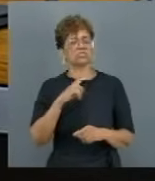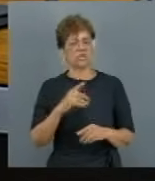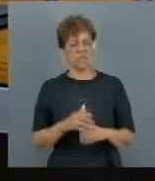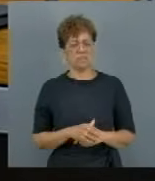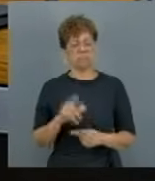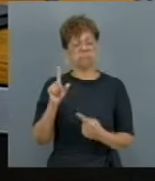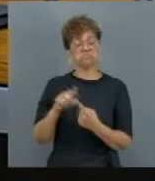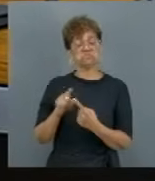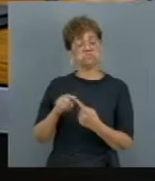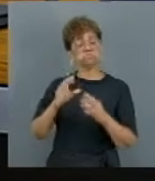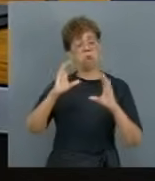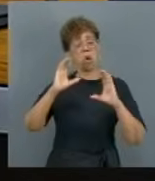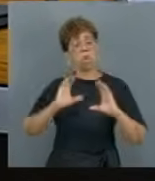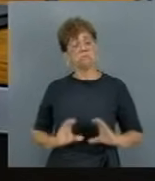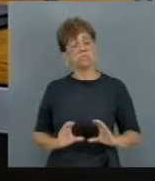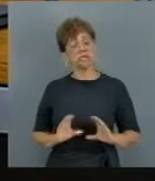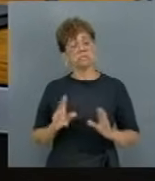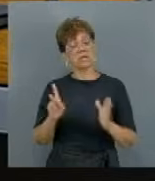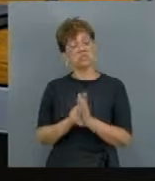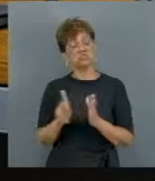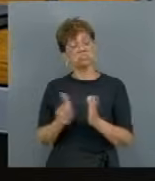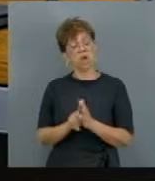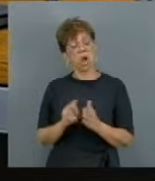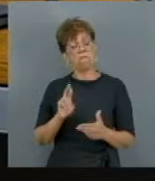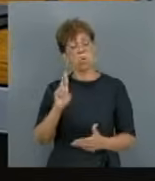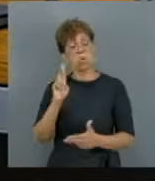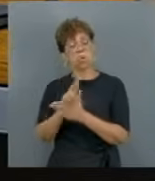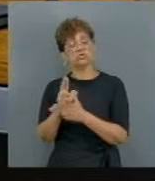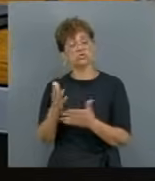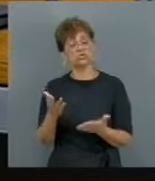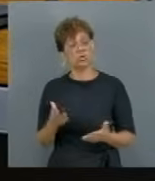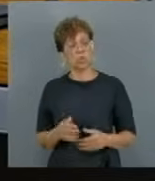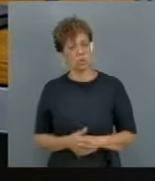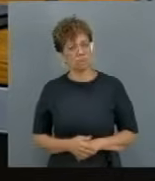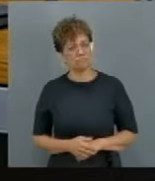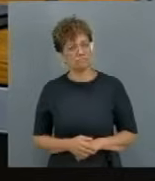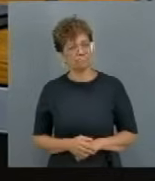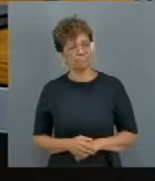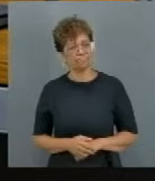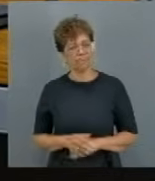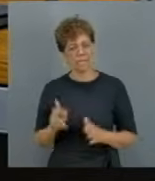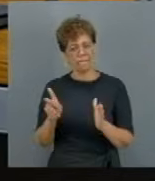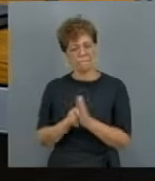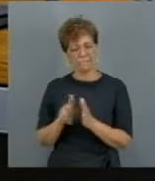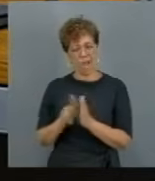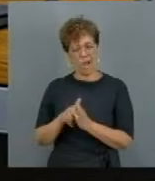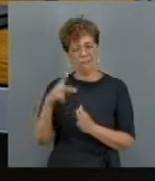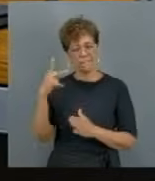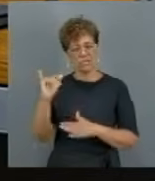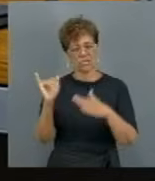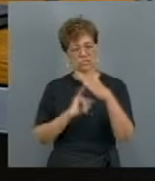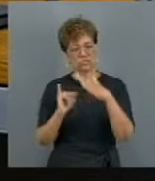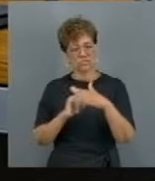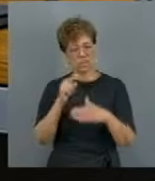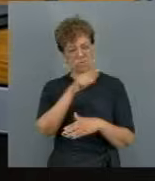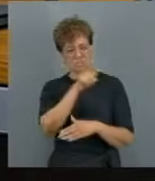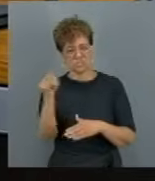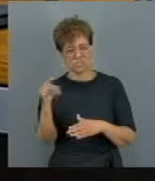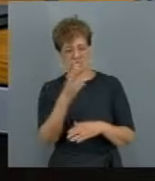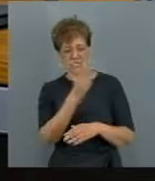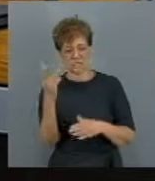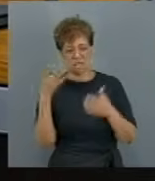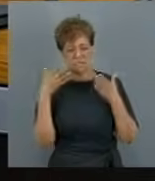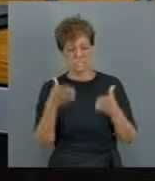de comportamento do corregedor da entidade que Vossas Excelências vão participar? O